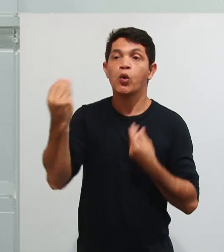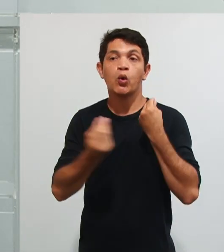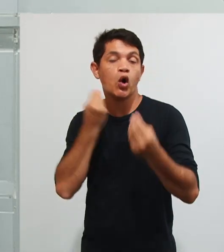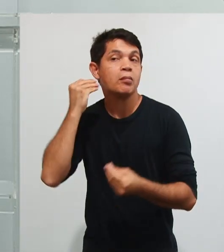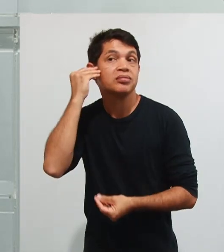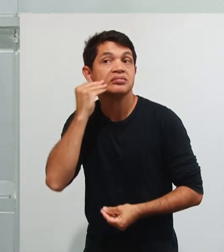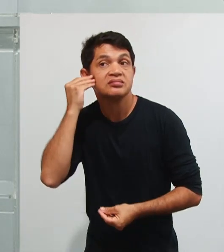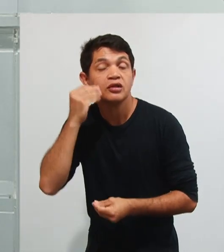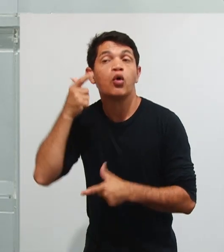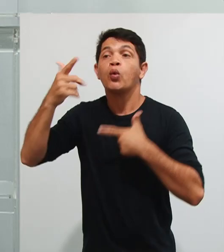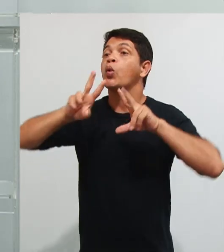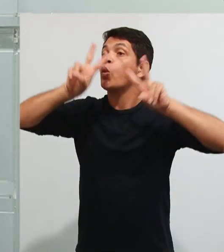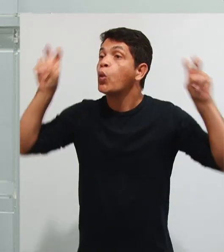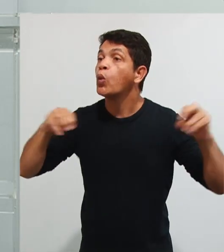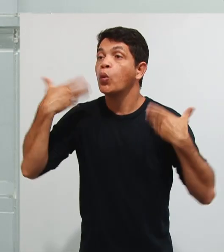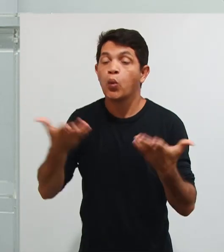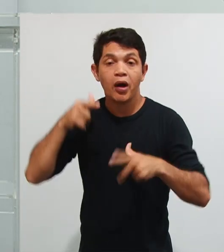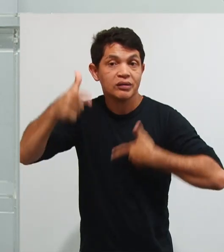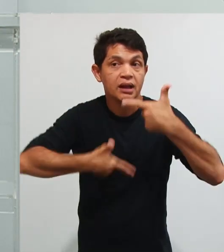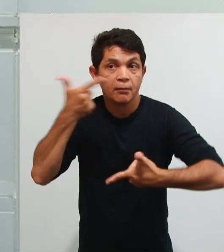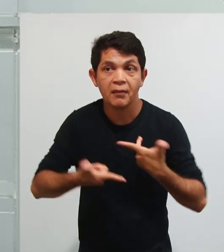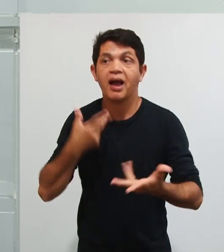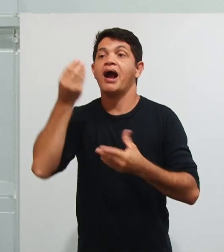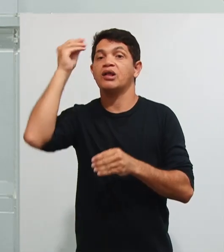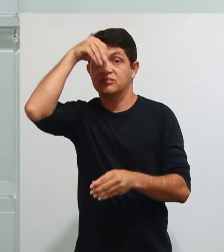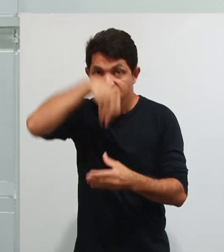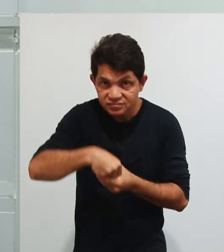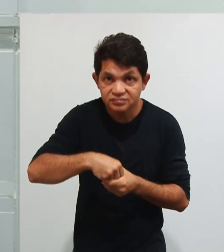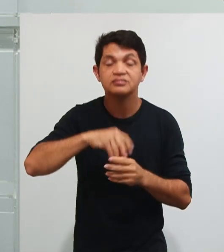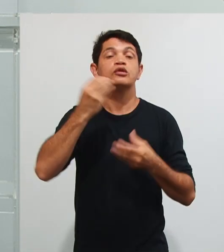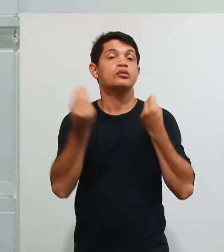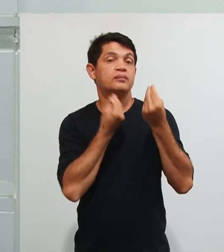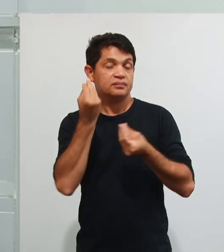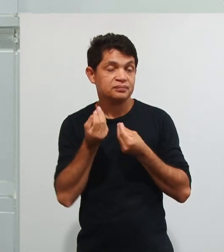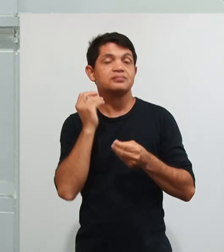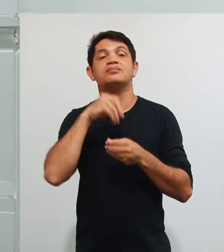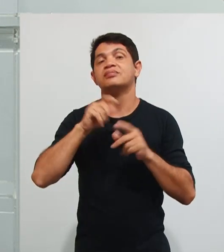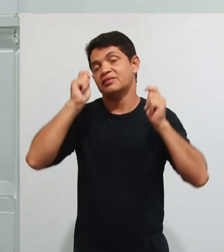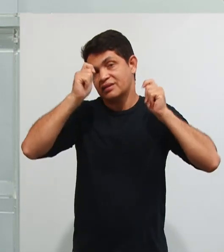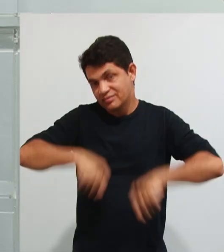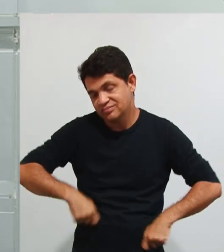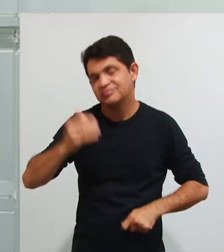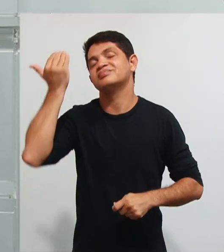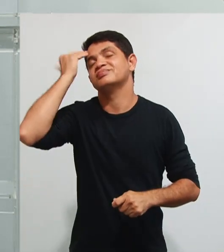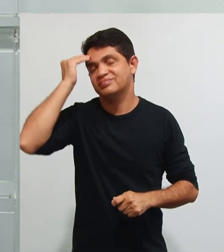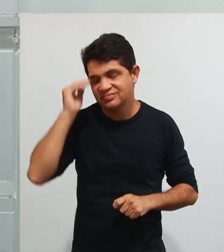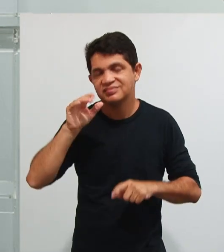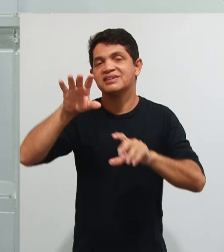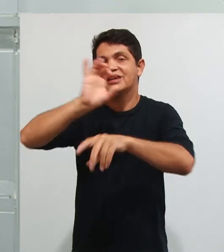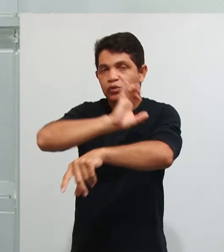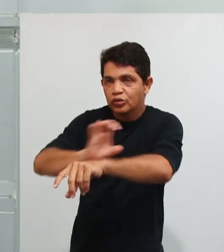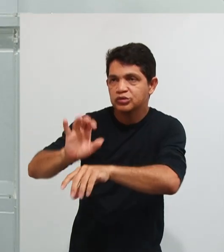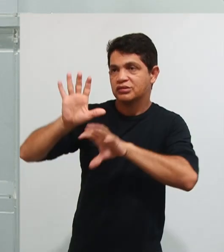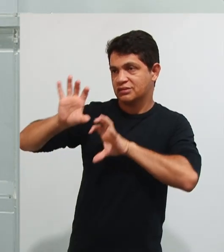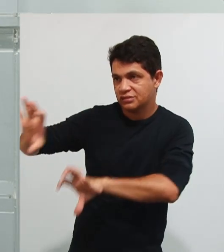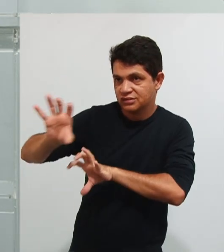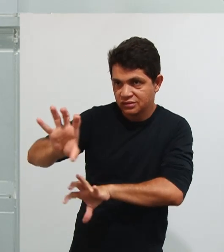queremos trabalhar. Veja só, a tua organização, ela já entendeu a cultura